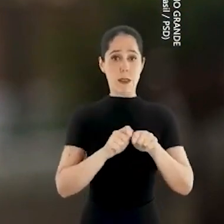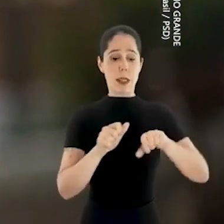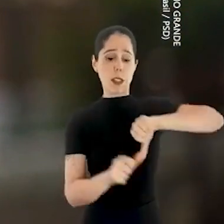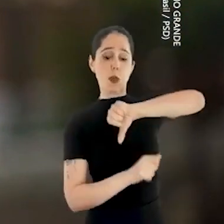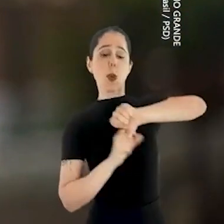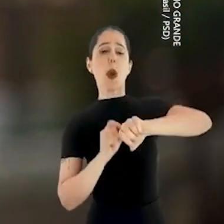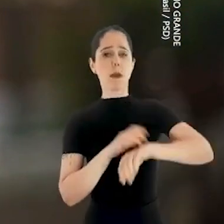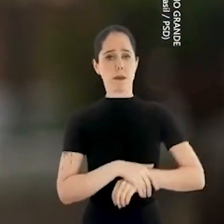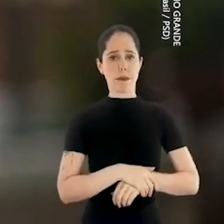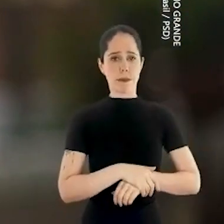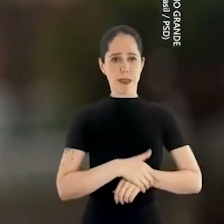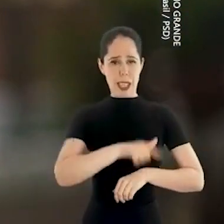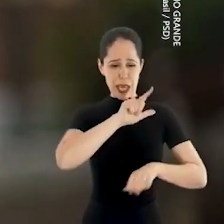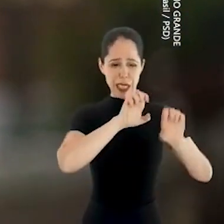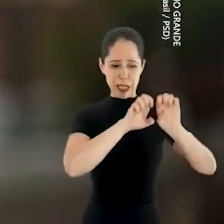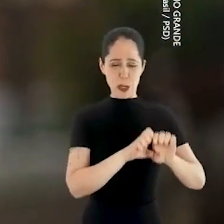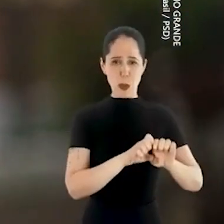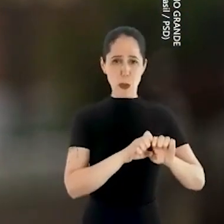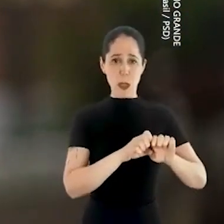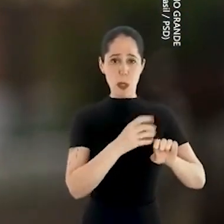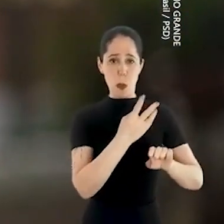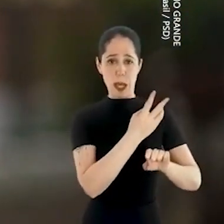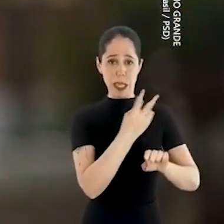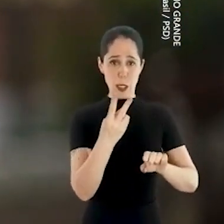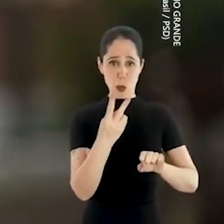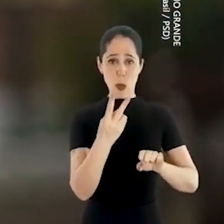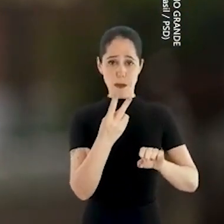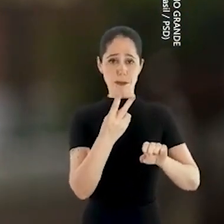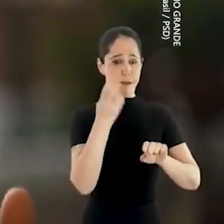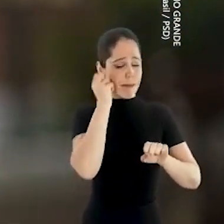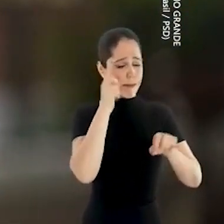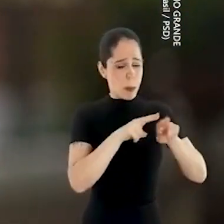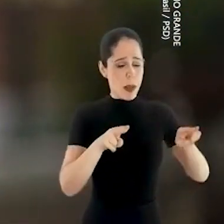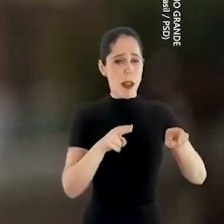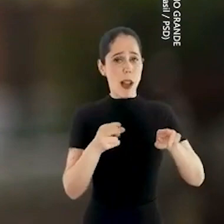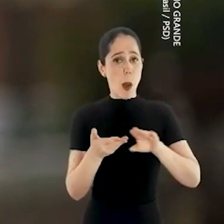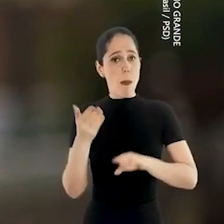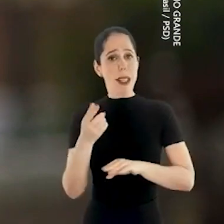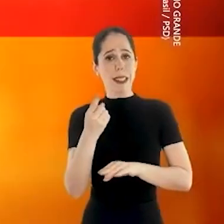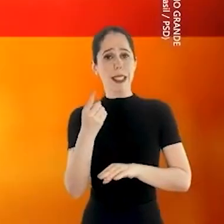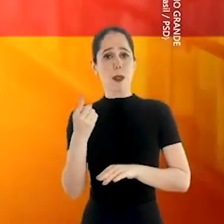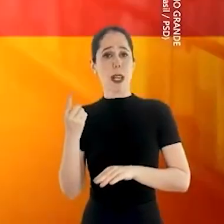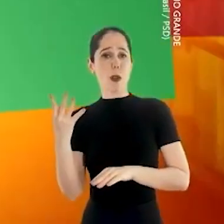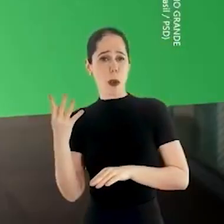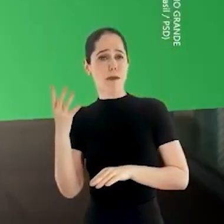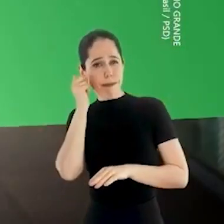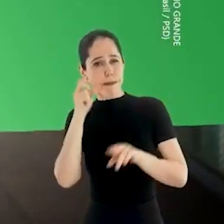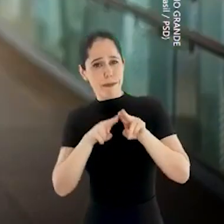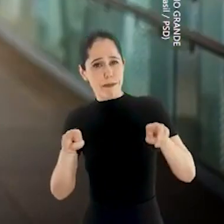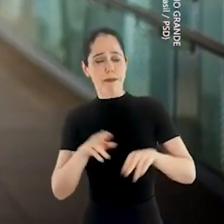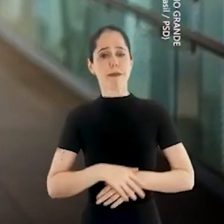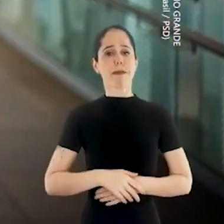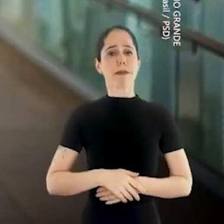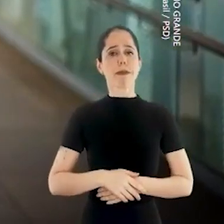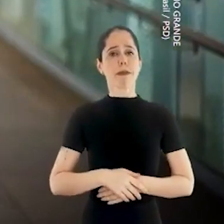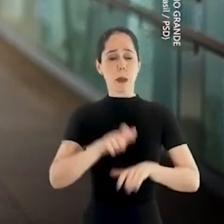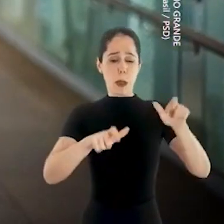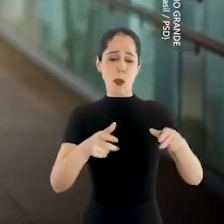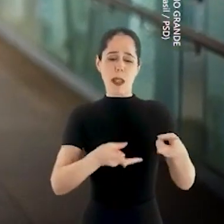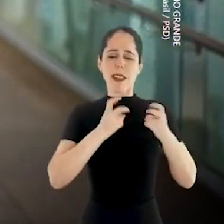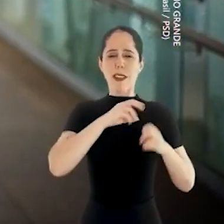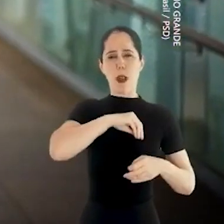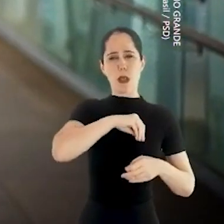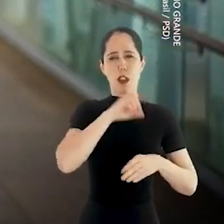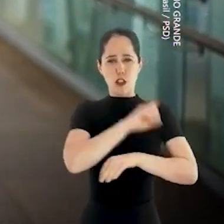fazer a transição de uma estrutura de 42 leitos para 114 leitos. Quem recebe o seu salário em